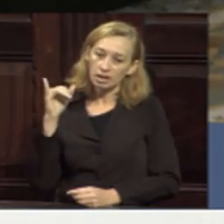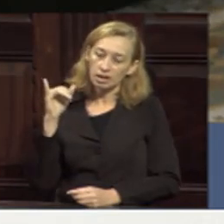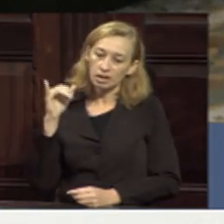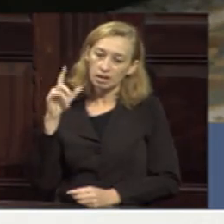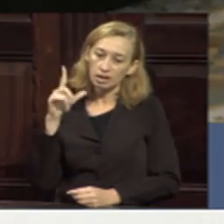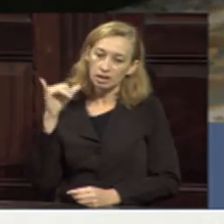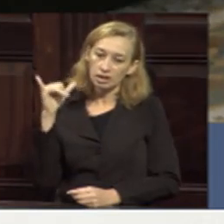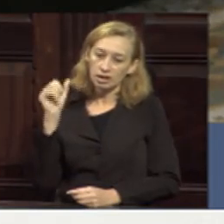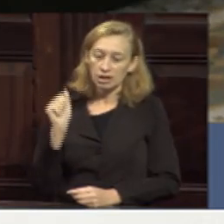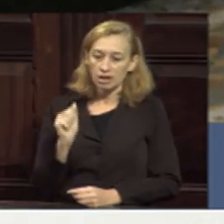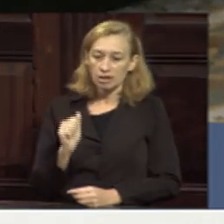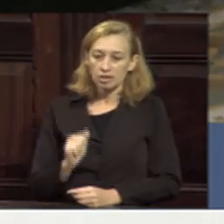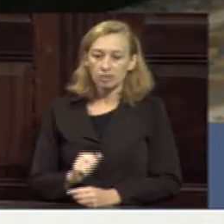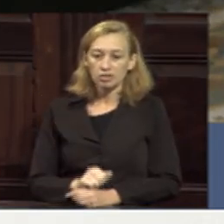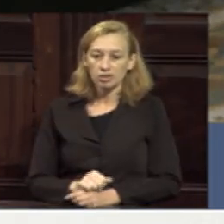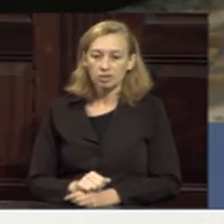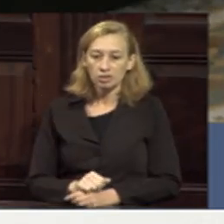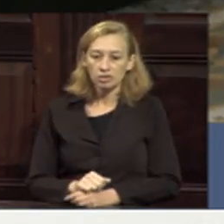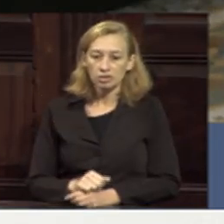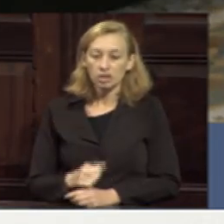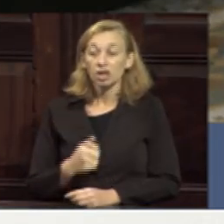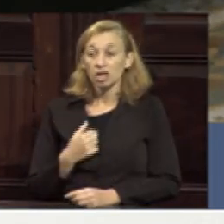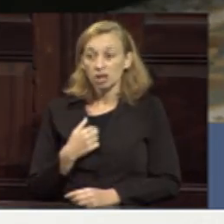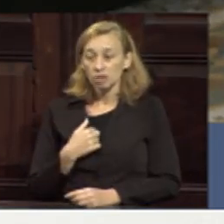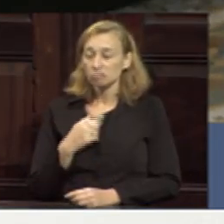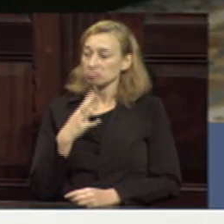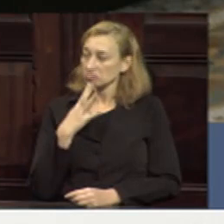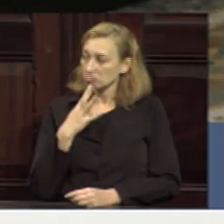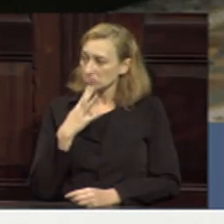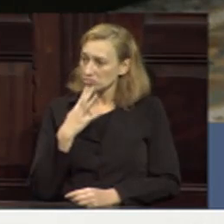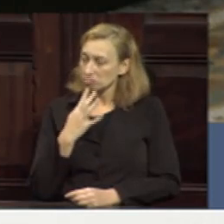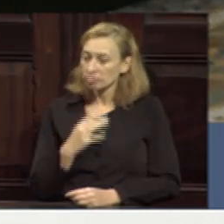com quem eu convivi,